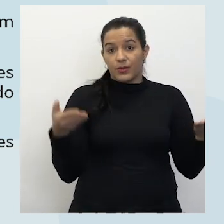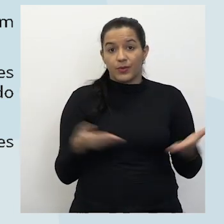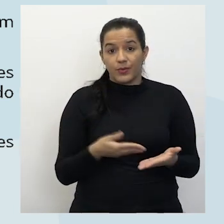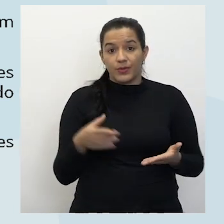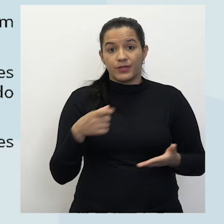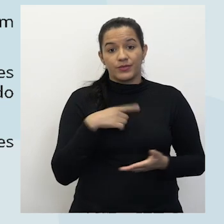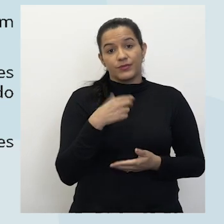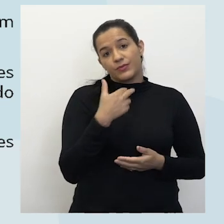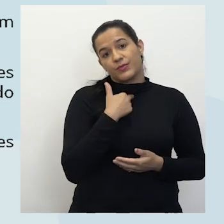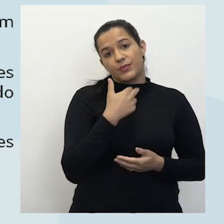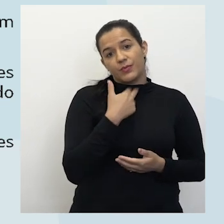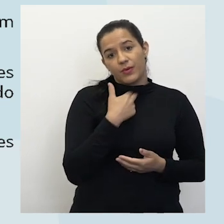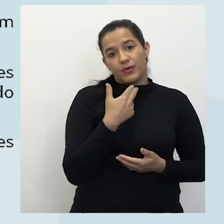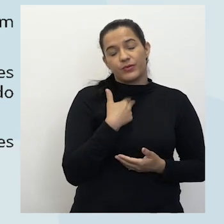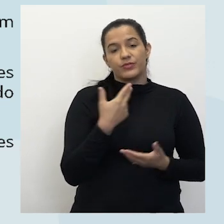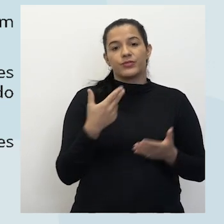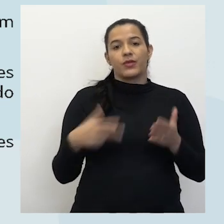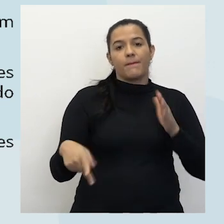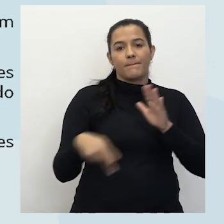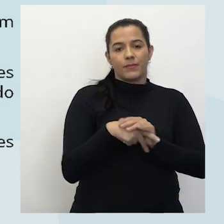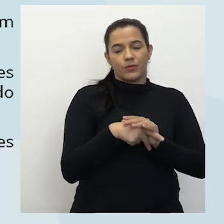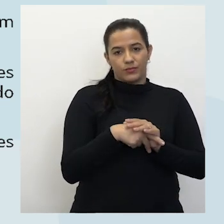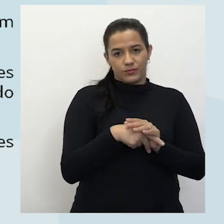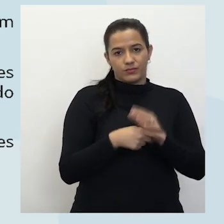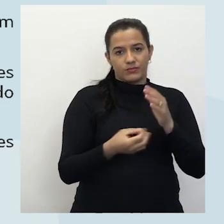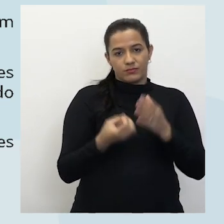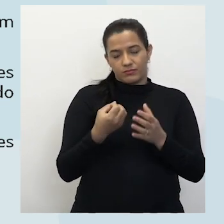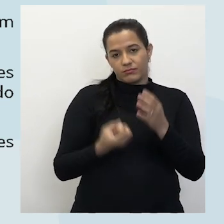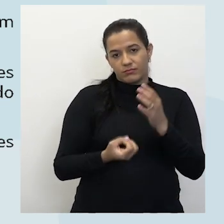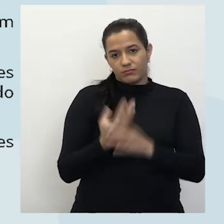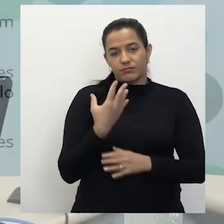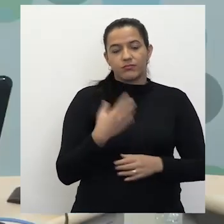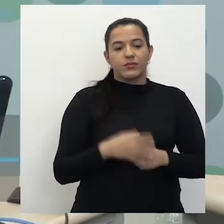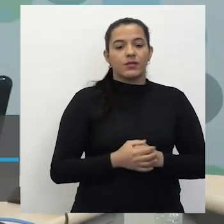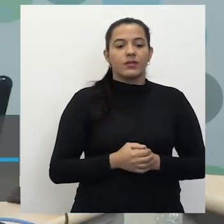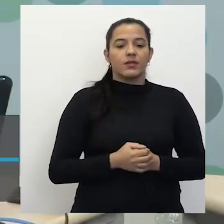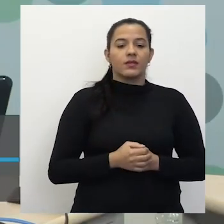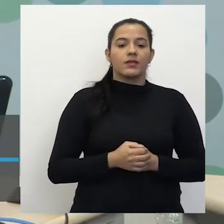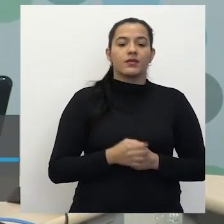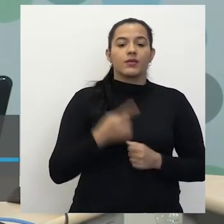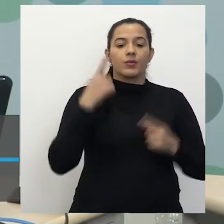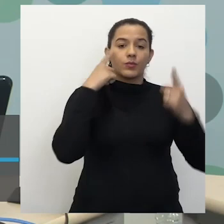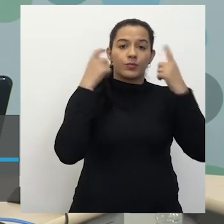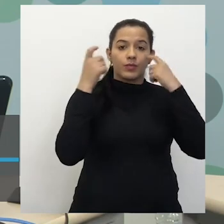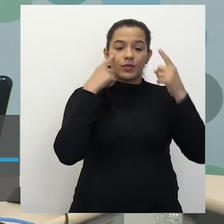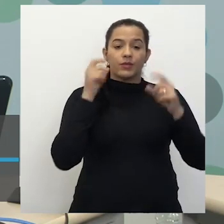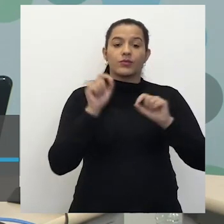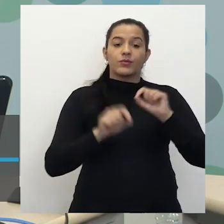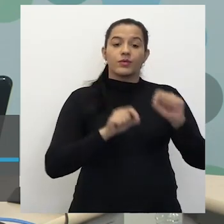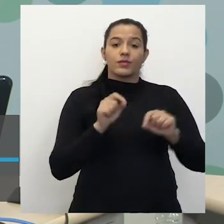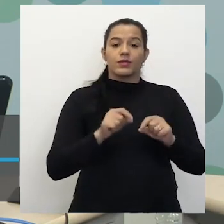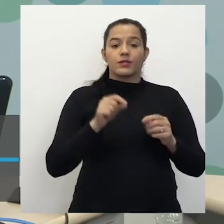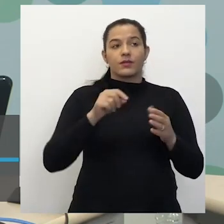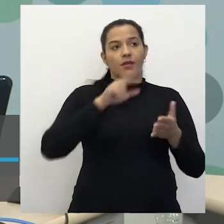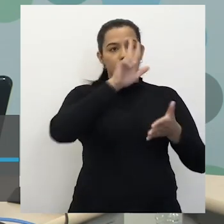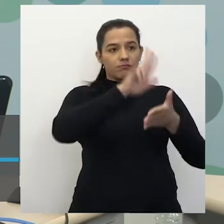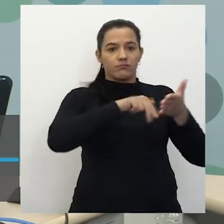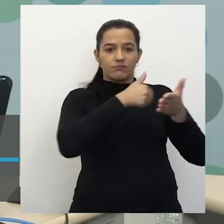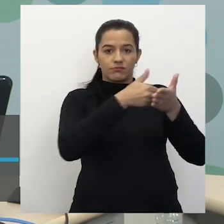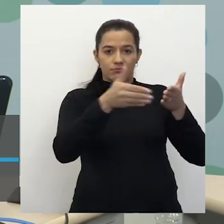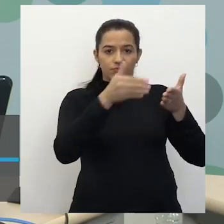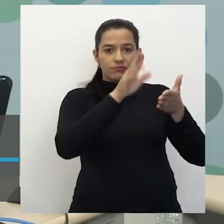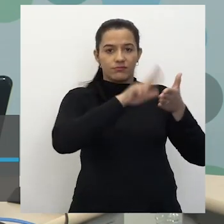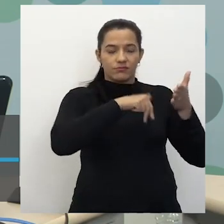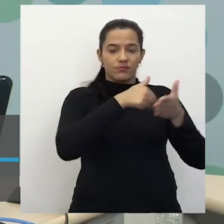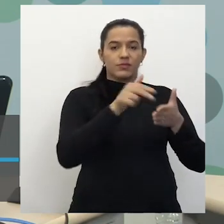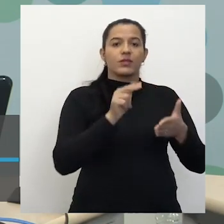direitos autorais como a gente quer, né? Mas eu lembro muito de pastiche em questão das pinturas. Aí tem um filme que eu